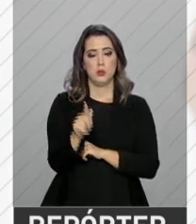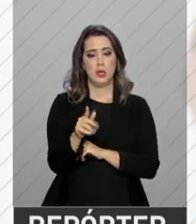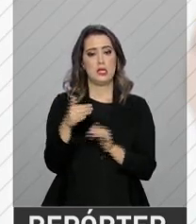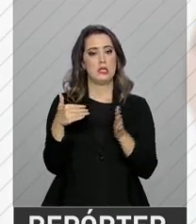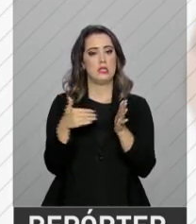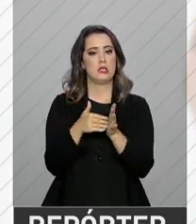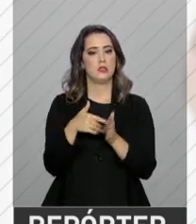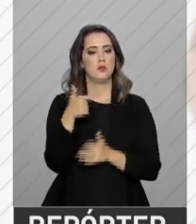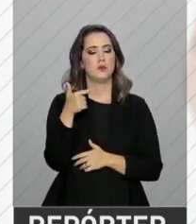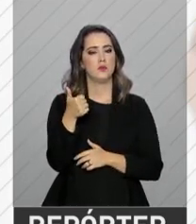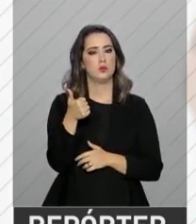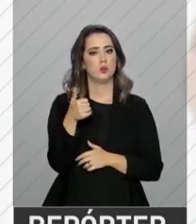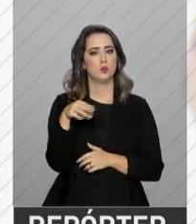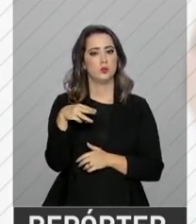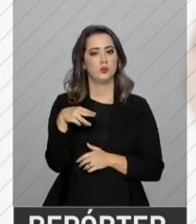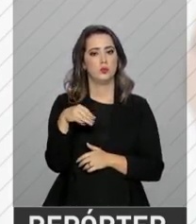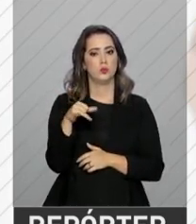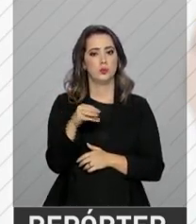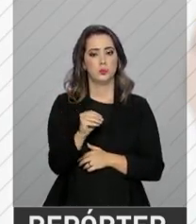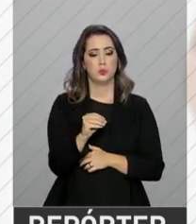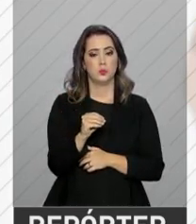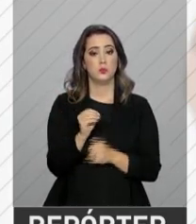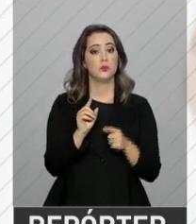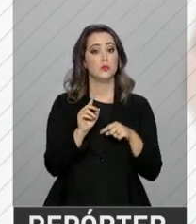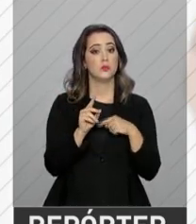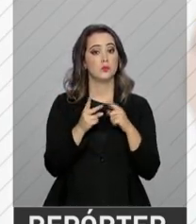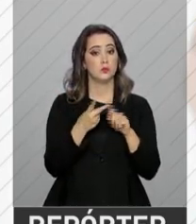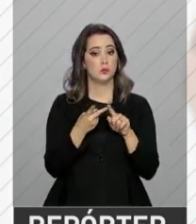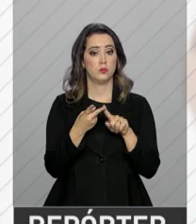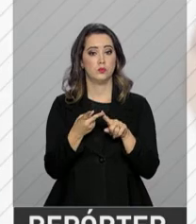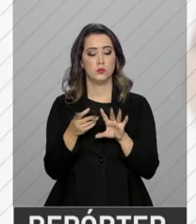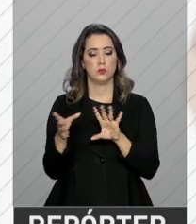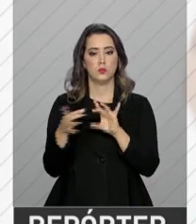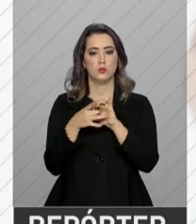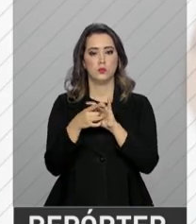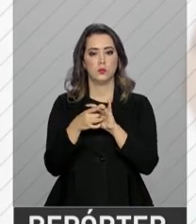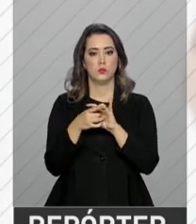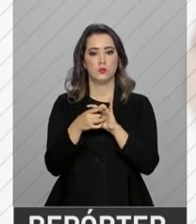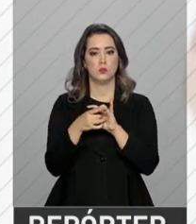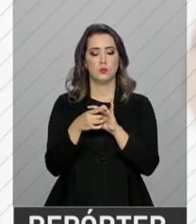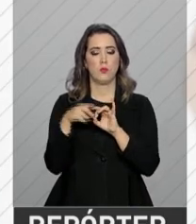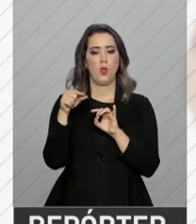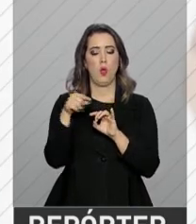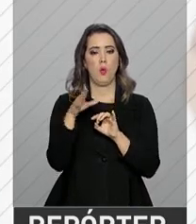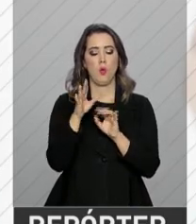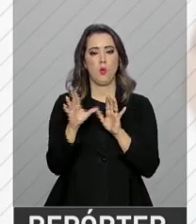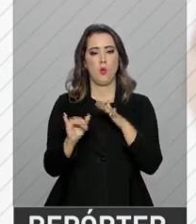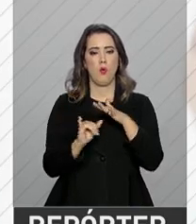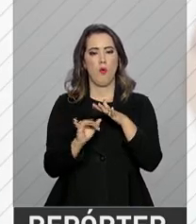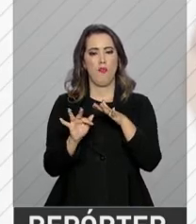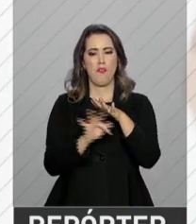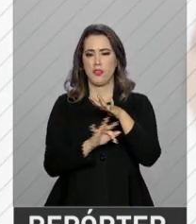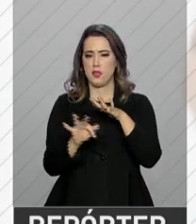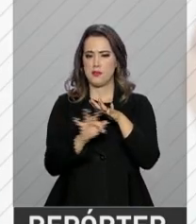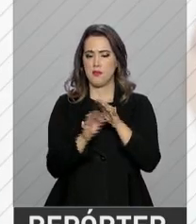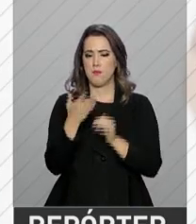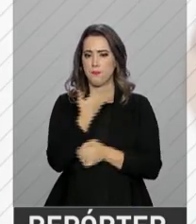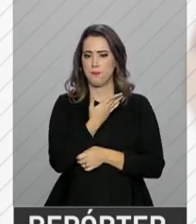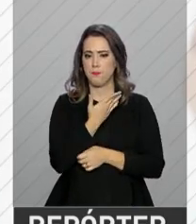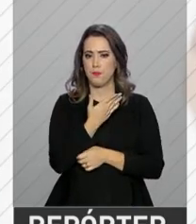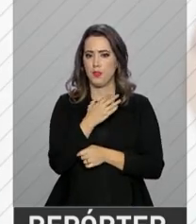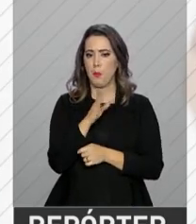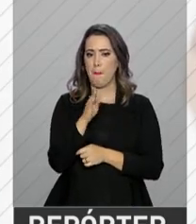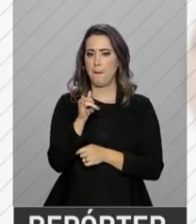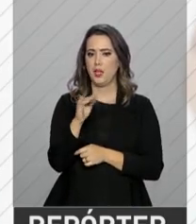abertas até o dia 21 de maio o outro em parceria com a fundação bill e melinda gates no valor de um